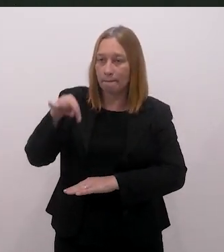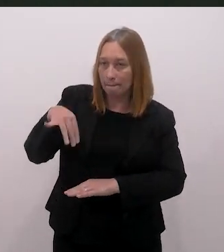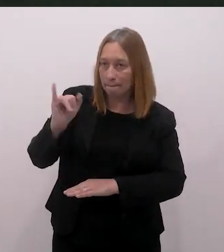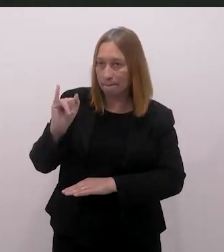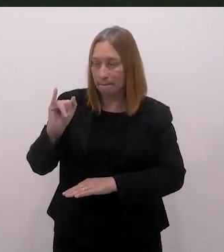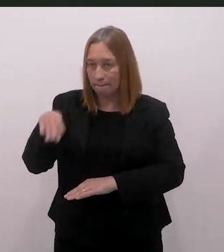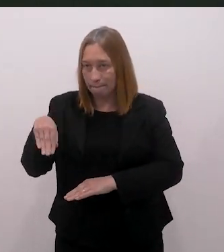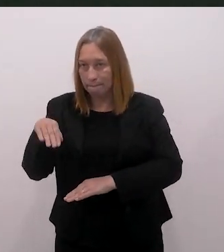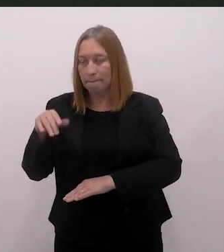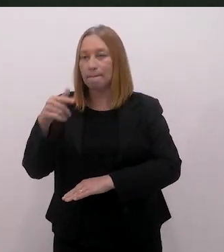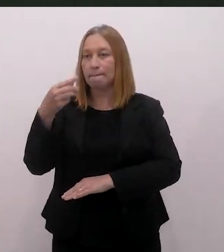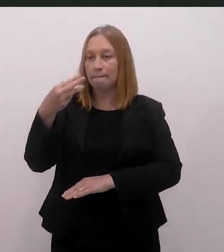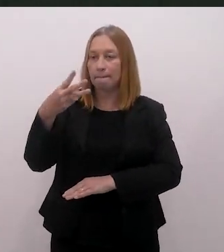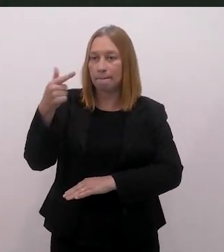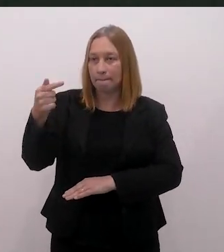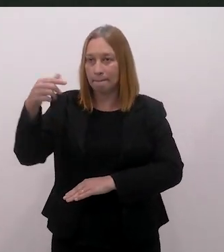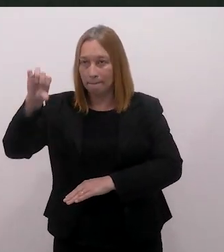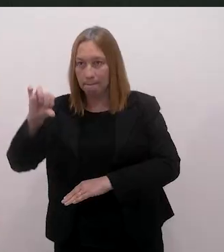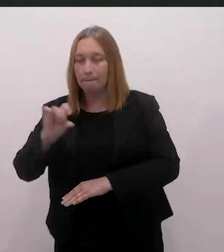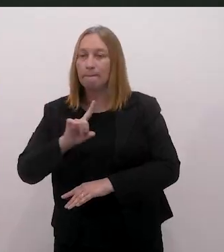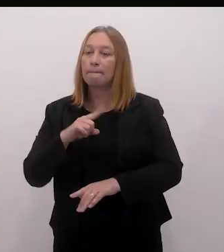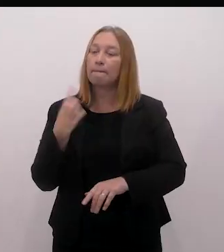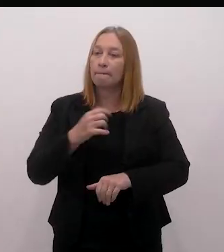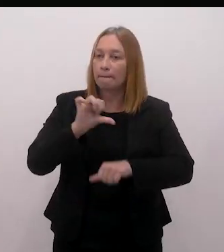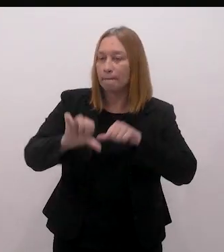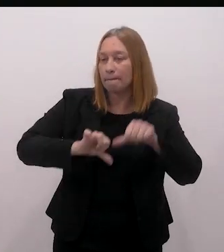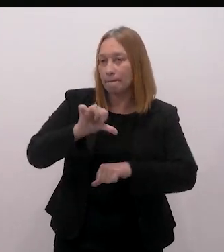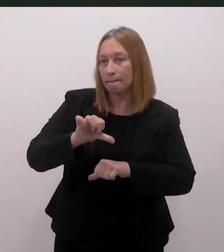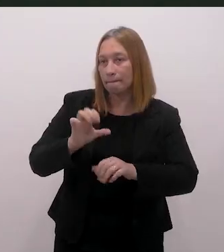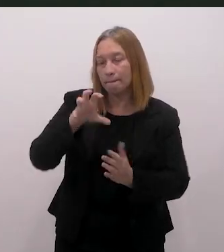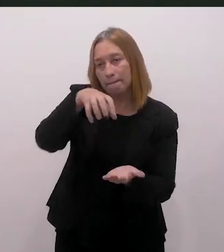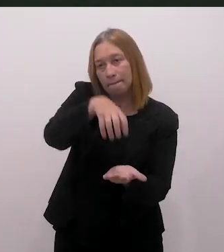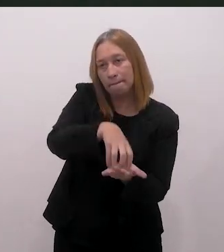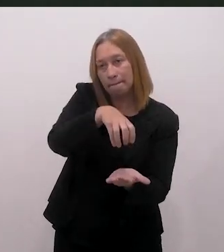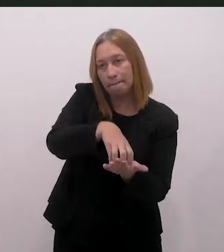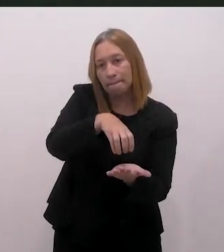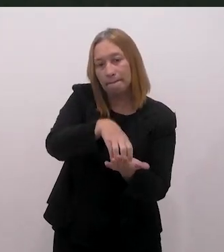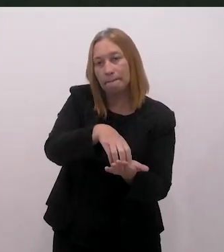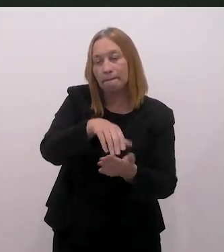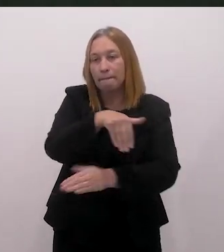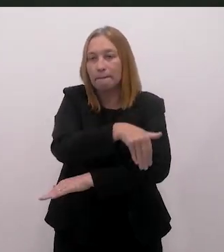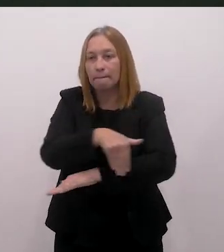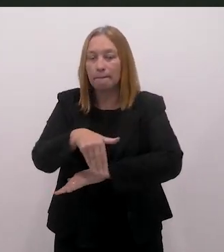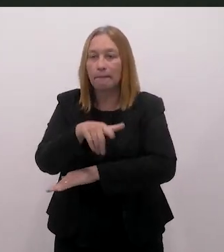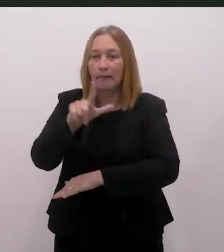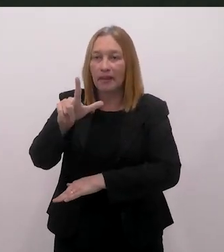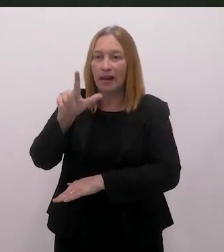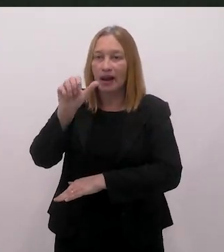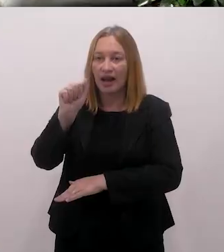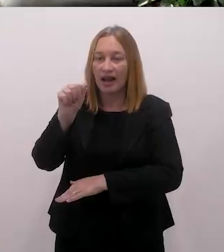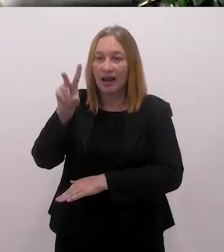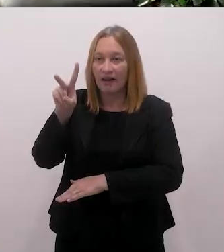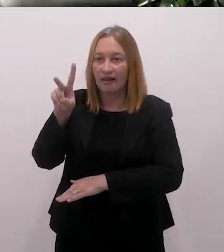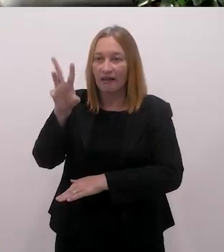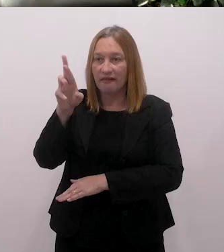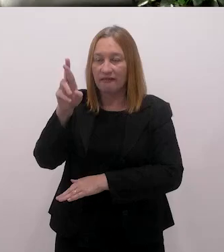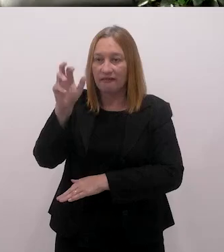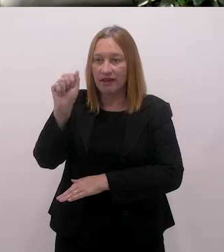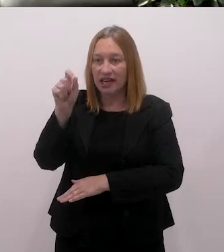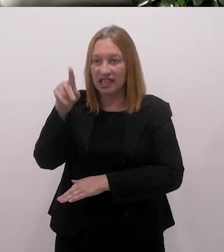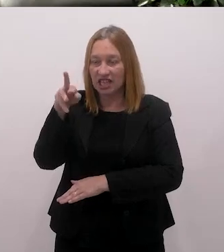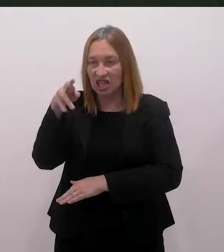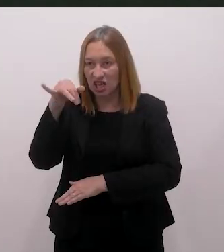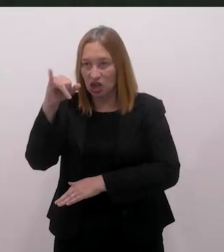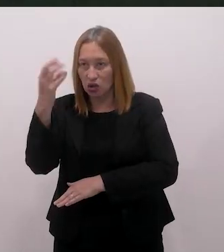379, mas nós estamos de mudança. Ah, é? Para Então, onde? vamos mudar para o centro, vamos para a Rua do Lavradio. Qual o horário e os dias